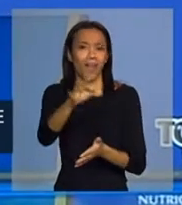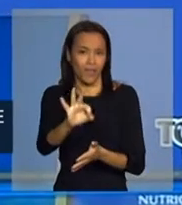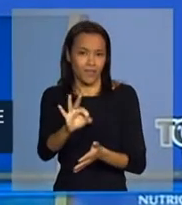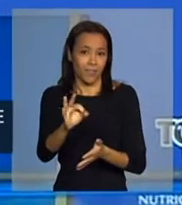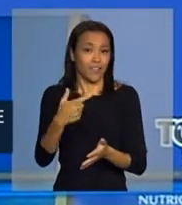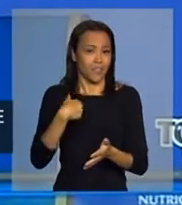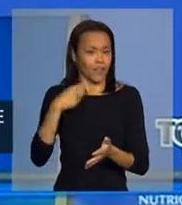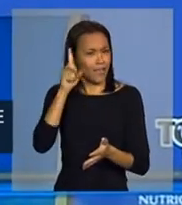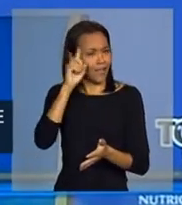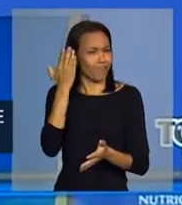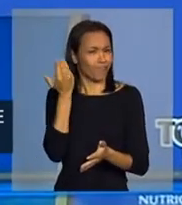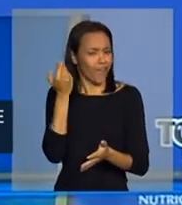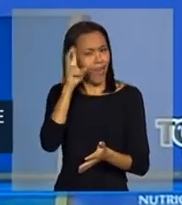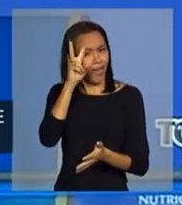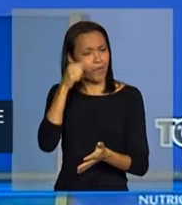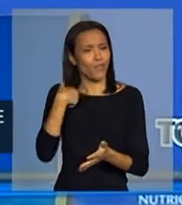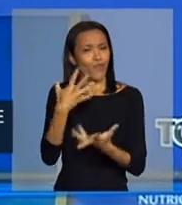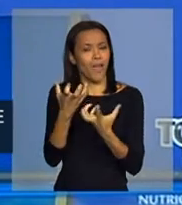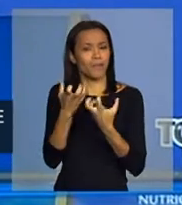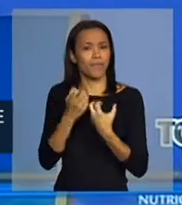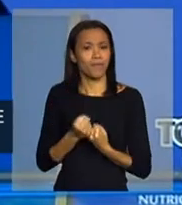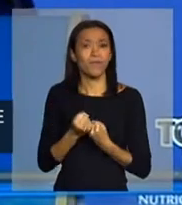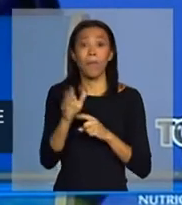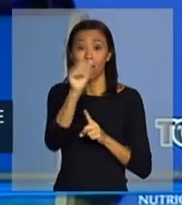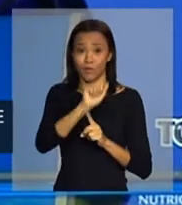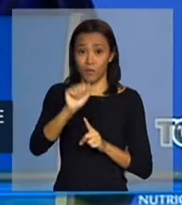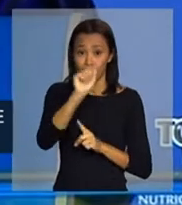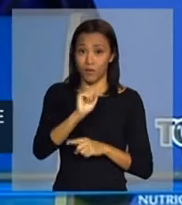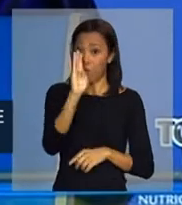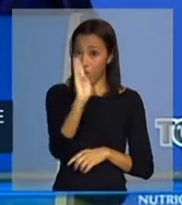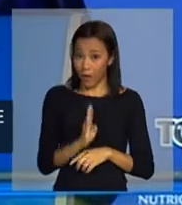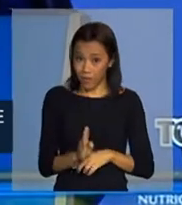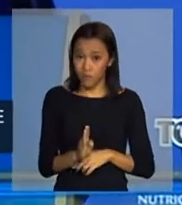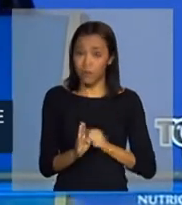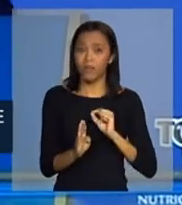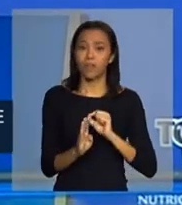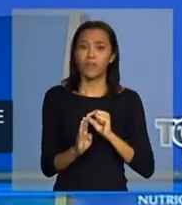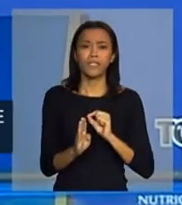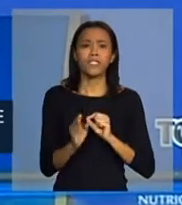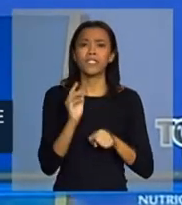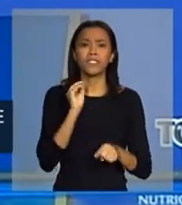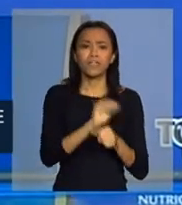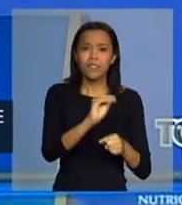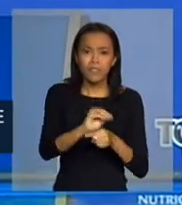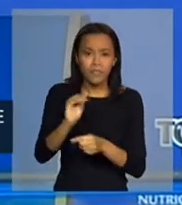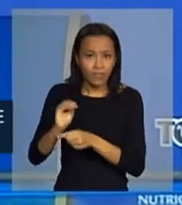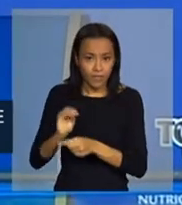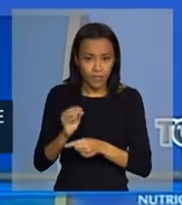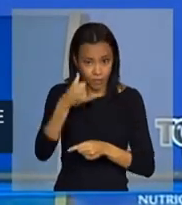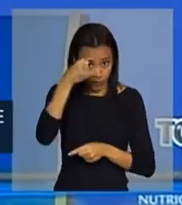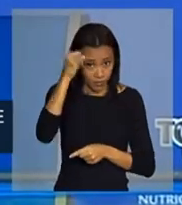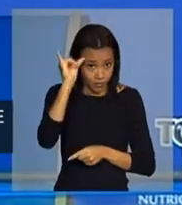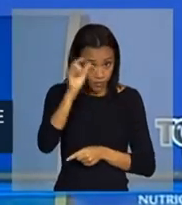bem recebida pela Associação Brasileira dos Criadores de Zebu.